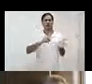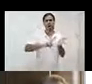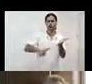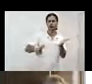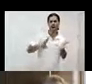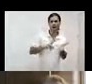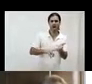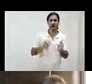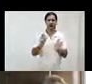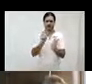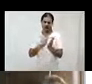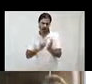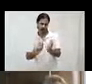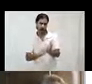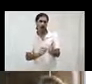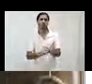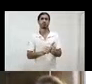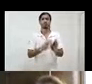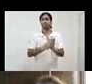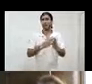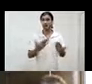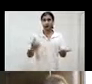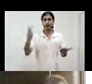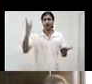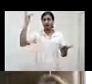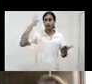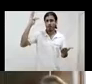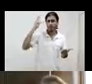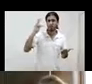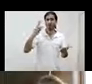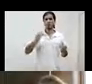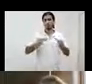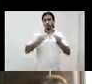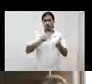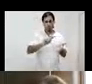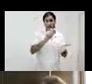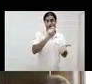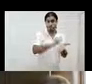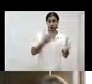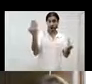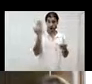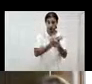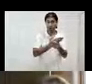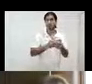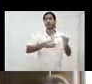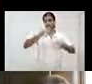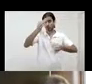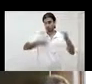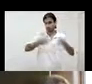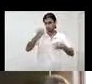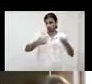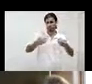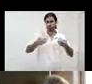obras literárias, científicas e técnicas, processos judiciais, leis, resoluções, decretos, e aí, não é?